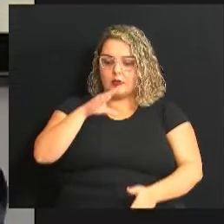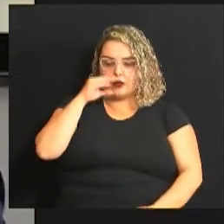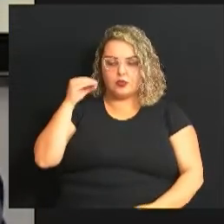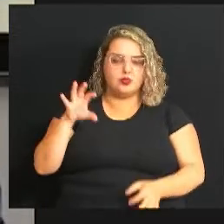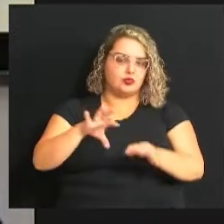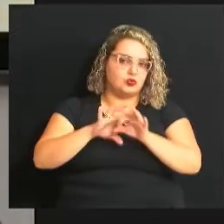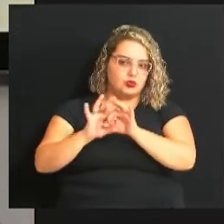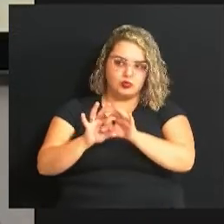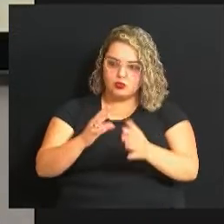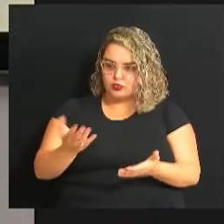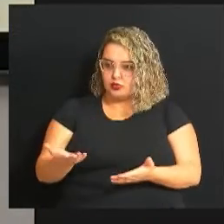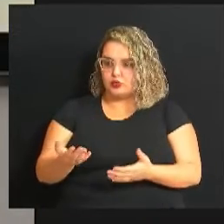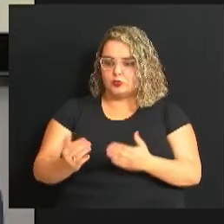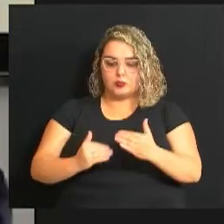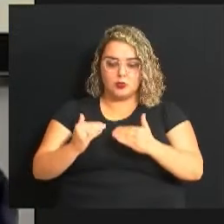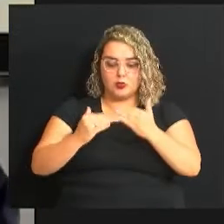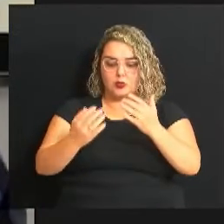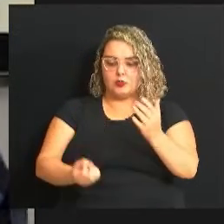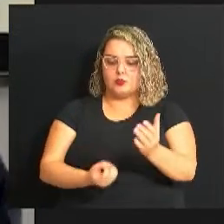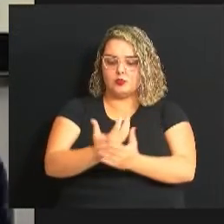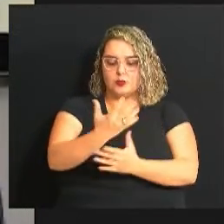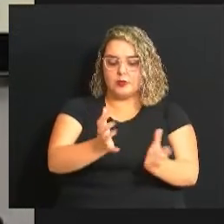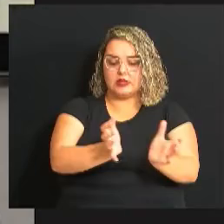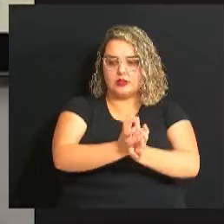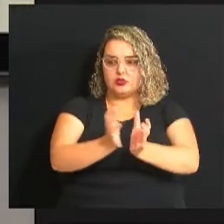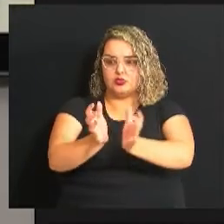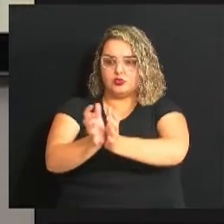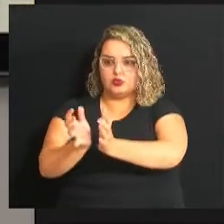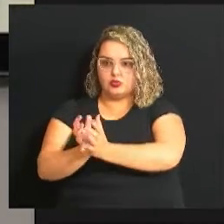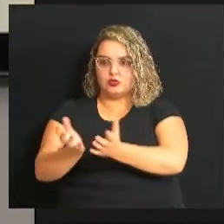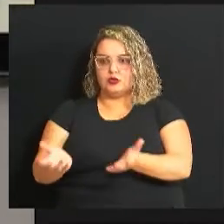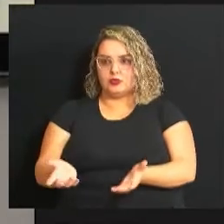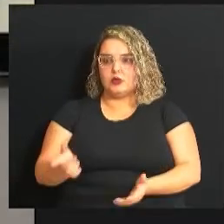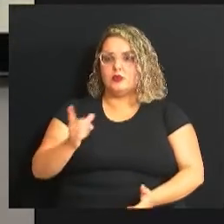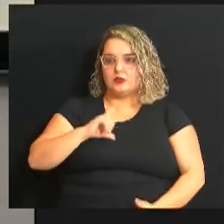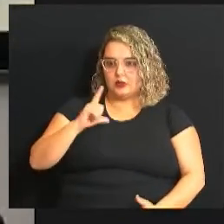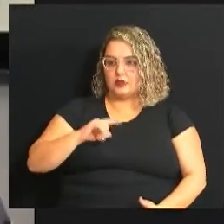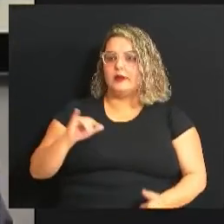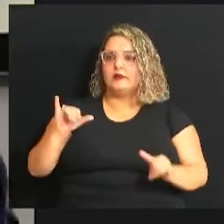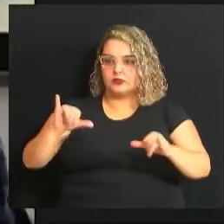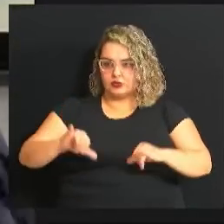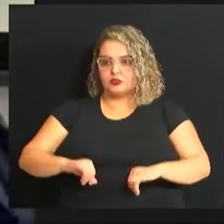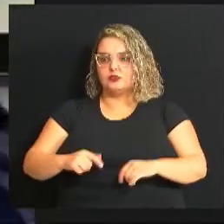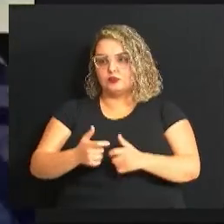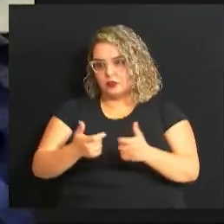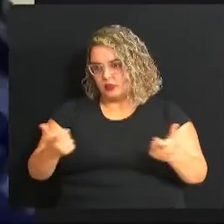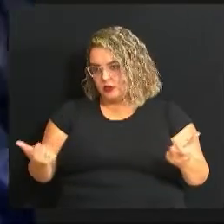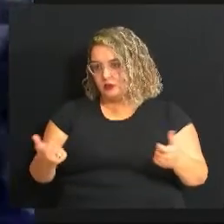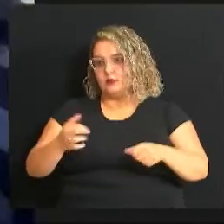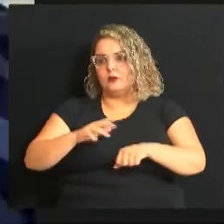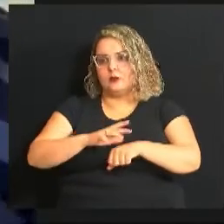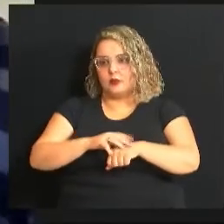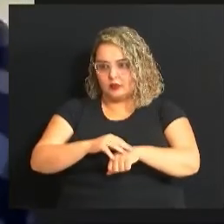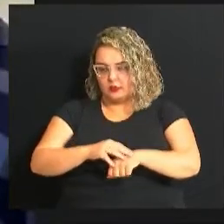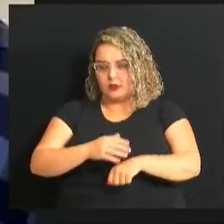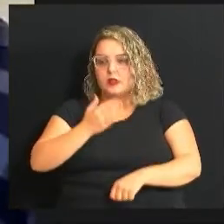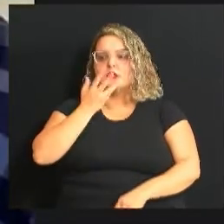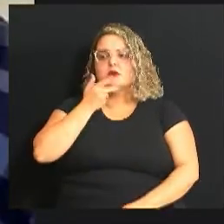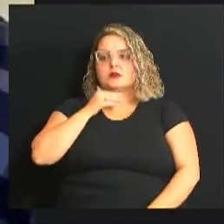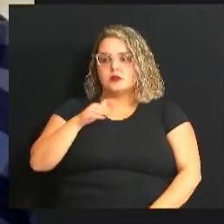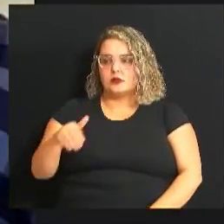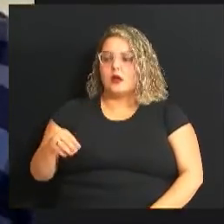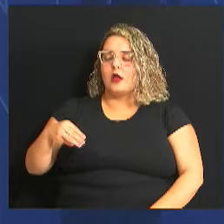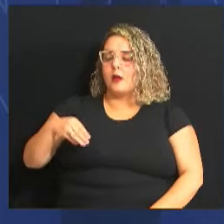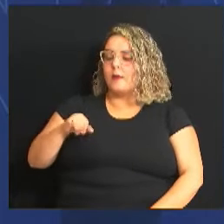de formação de grupos, então trouxe, sim, um sofrimento muito grande para esses adolescentes, para essas crianças. Ô Miguel,